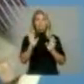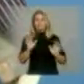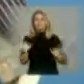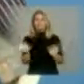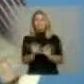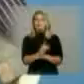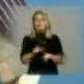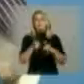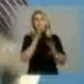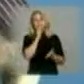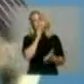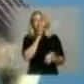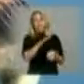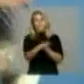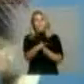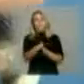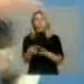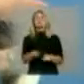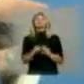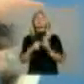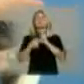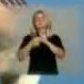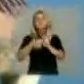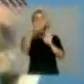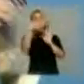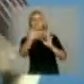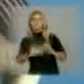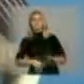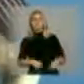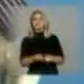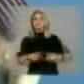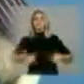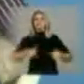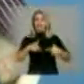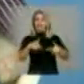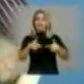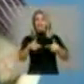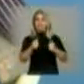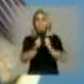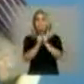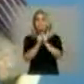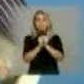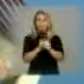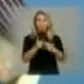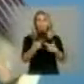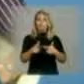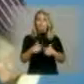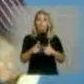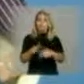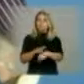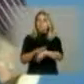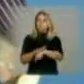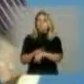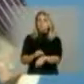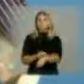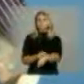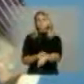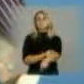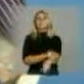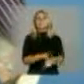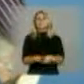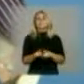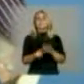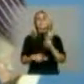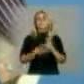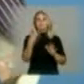só não foi editado, que fala dessa, justamente, a luta dela com a hanseníase, né, pela hanseníase. E o